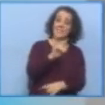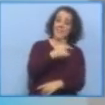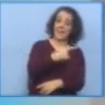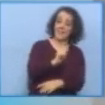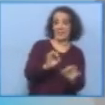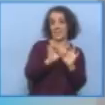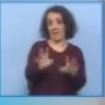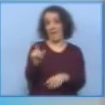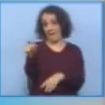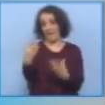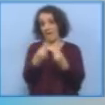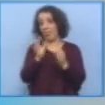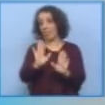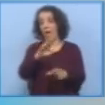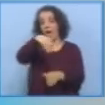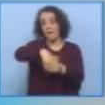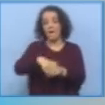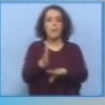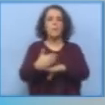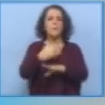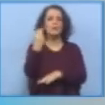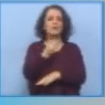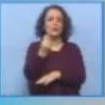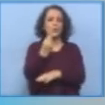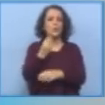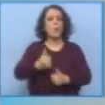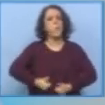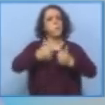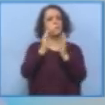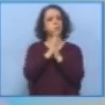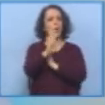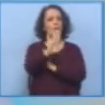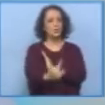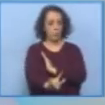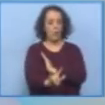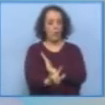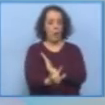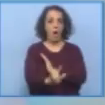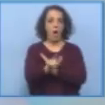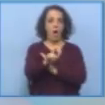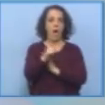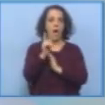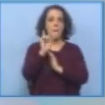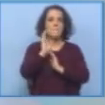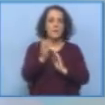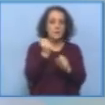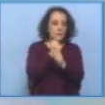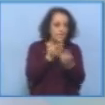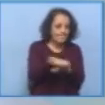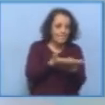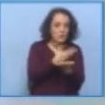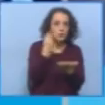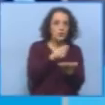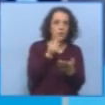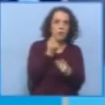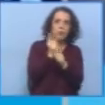no Departamento da Juventude, no Patriarcado de Lisboa, e tudo isto era preciso trabalhar toda esta novidade com os jovens. Claro,